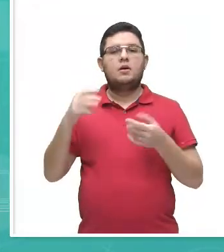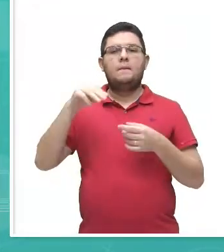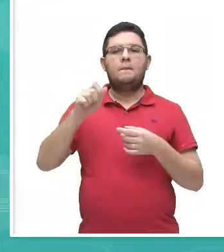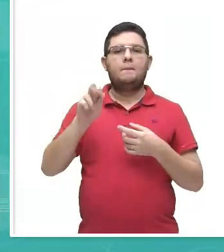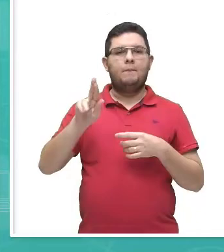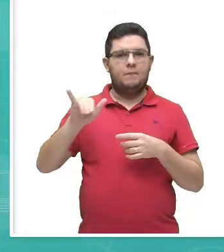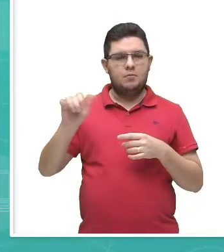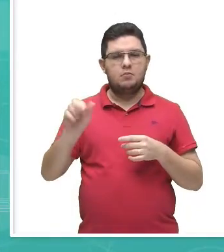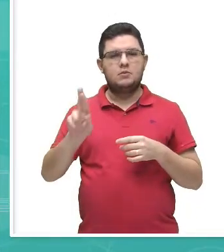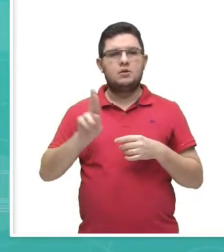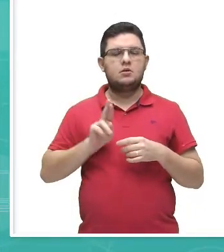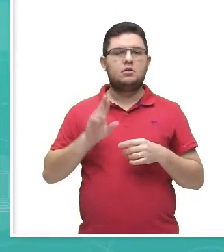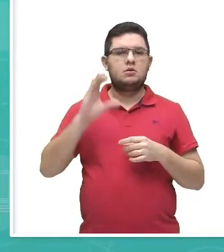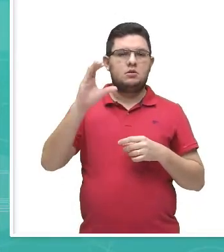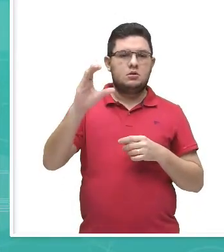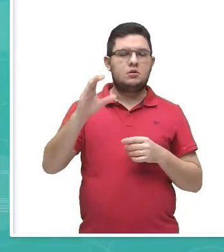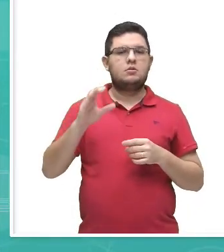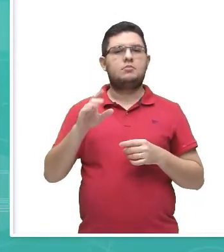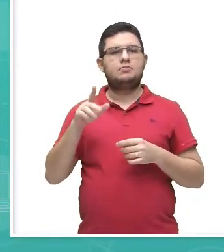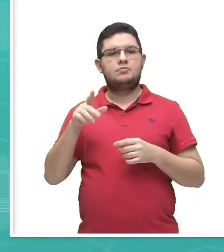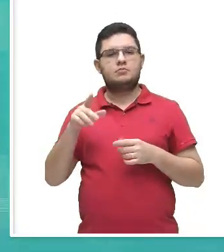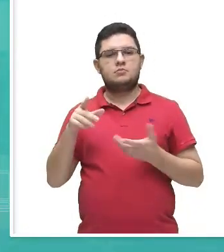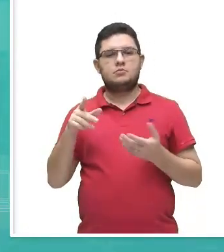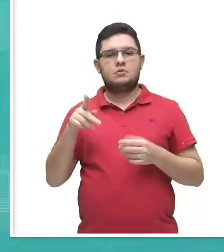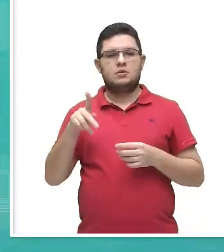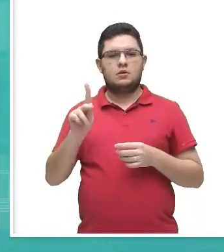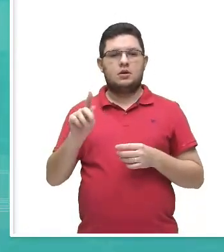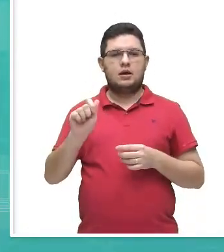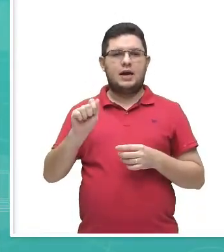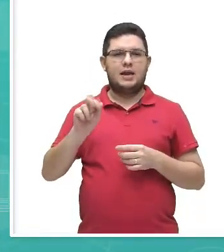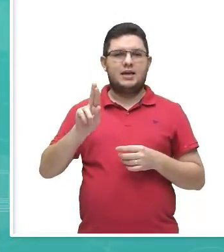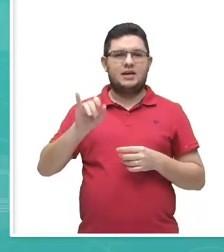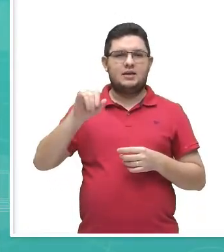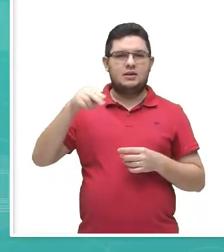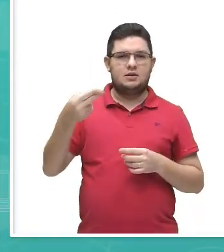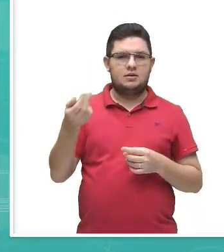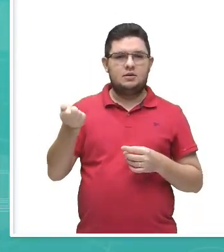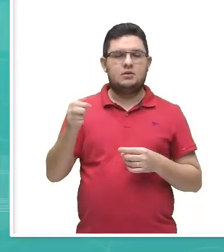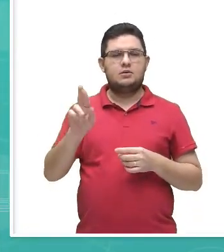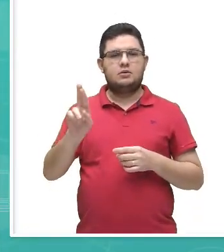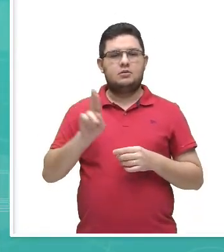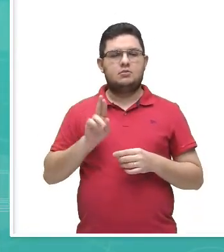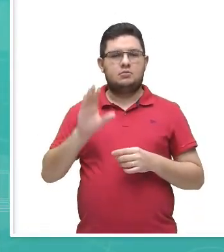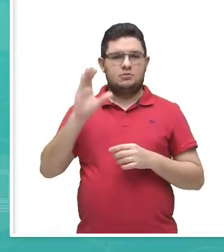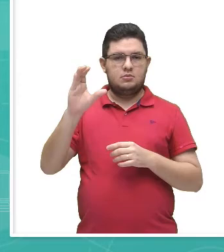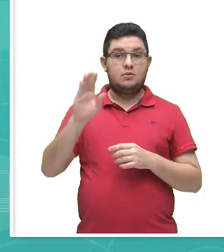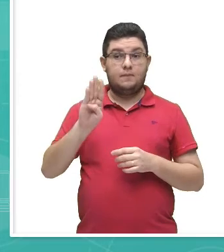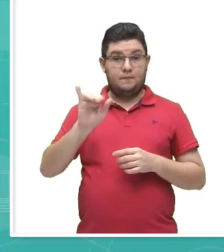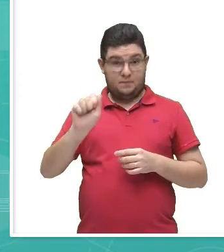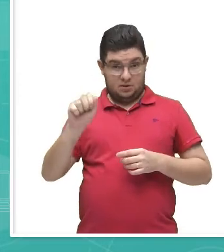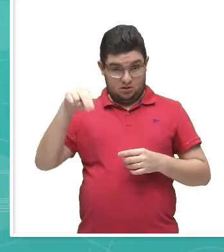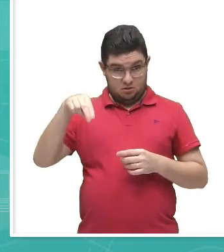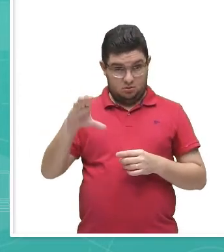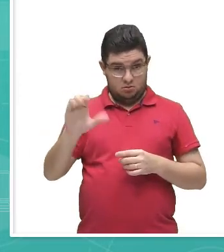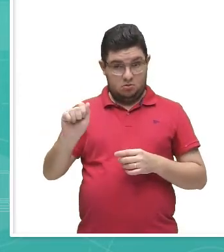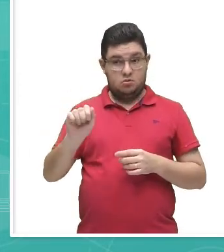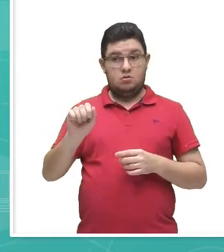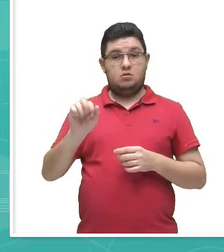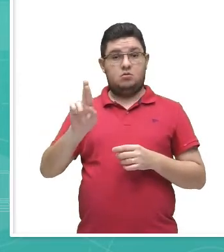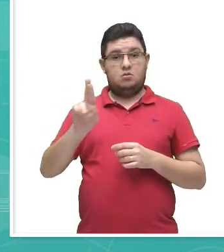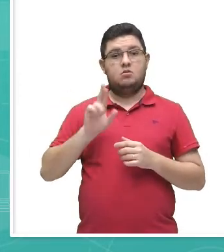aí Kalene fala que é a letra C também, a Bianca está acertando todas, pelo que eu percebi aqui. Aí